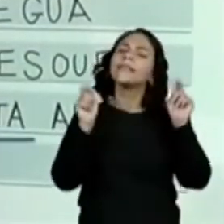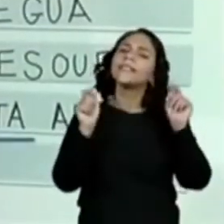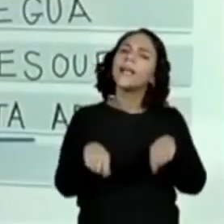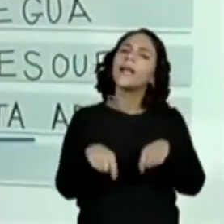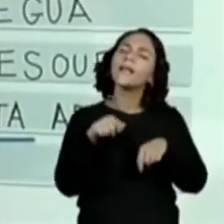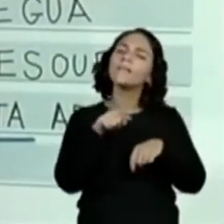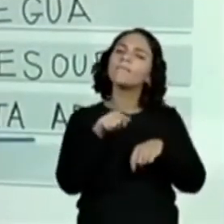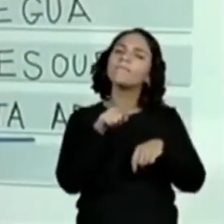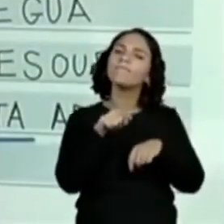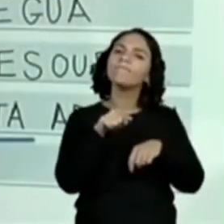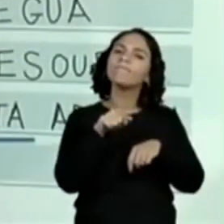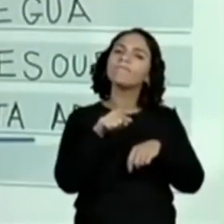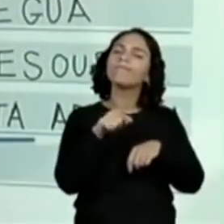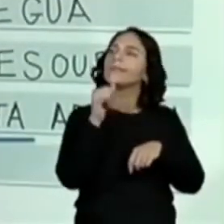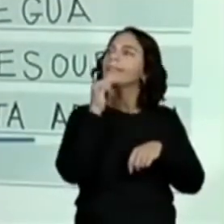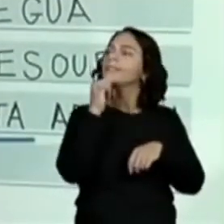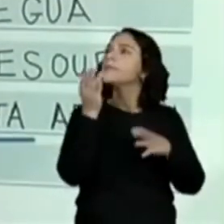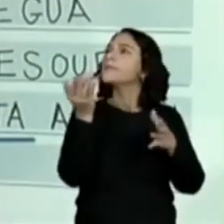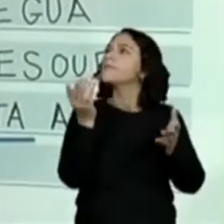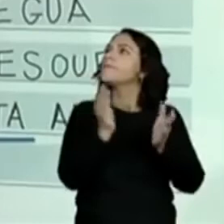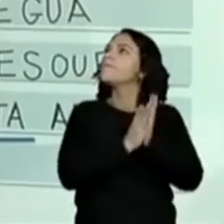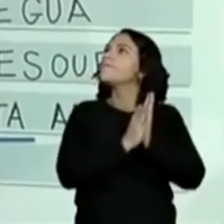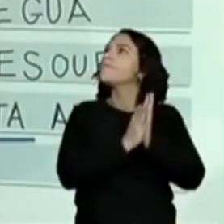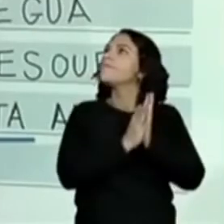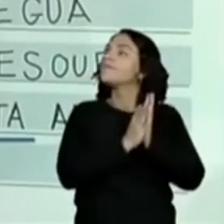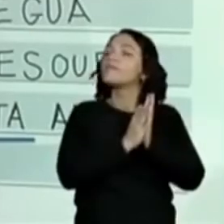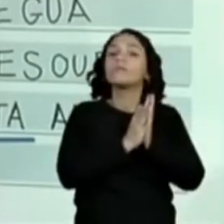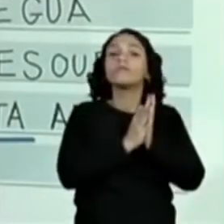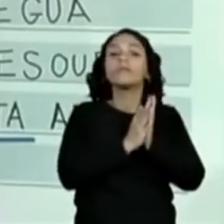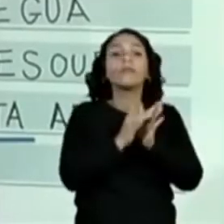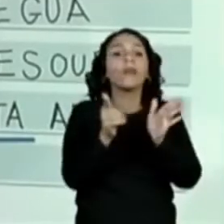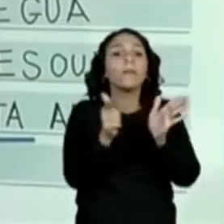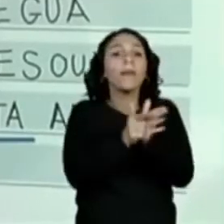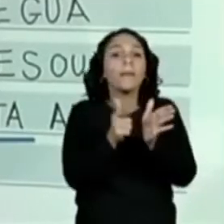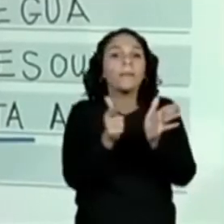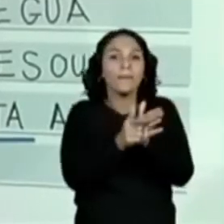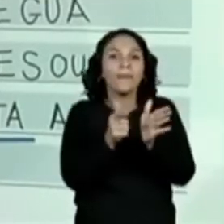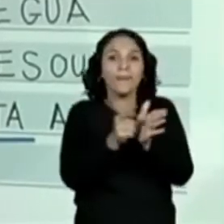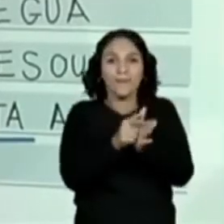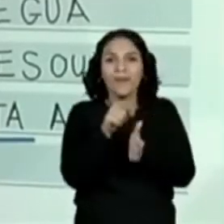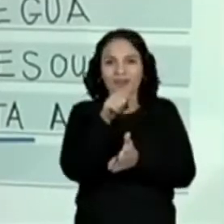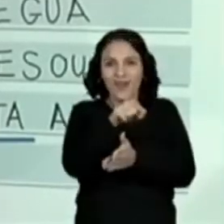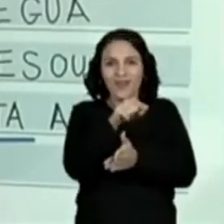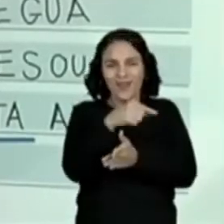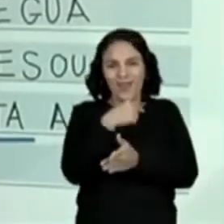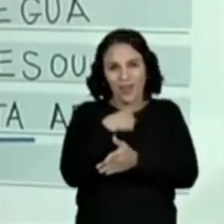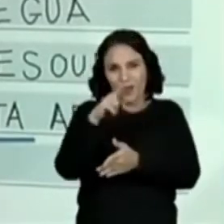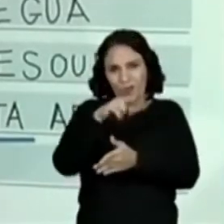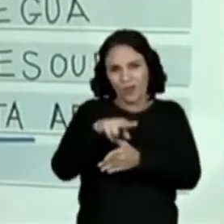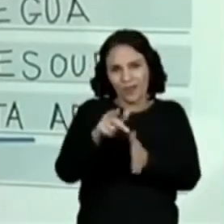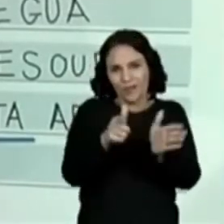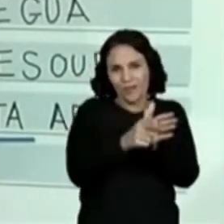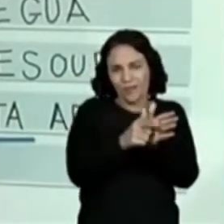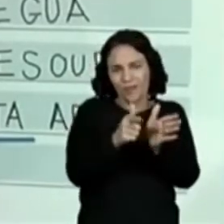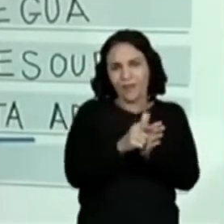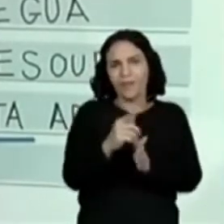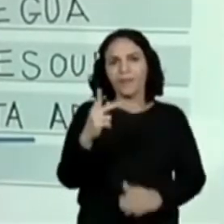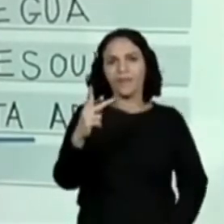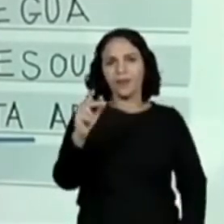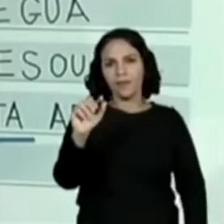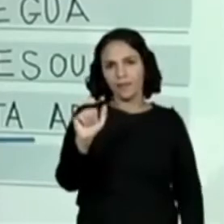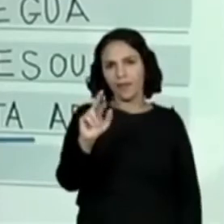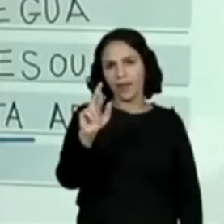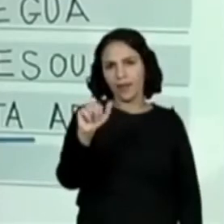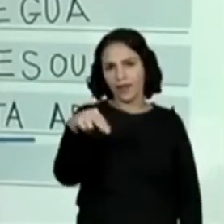em substituição, por exemplo, ao papel Paraná, que foi o papel que nós escrevemos já consta na